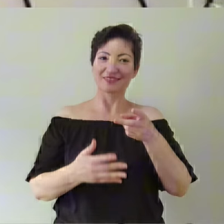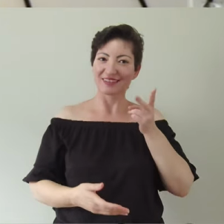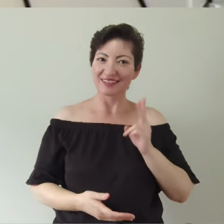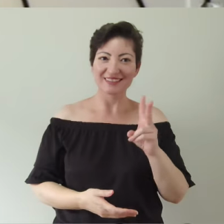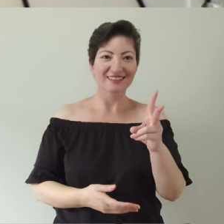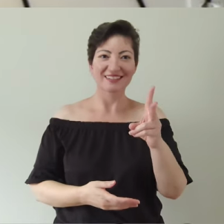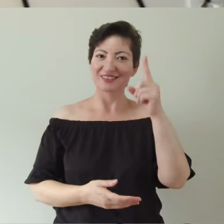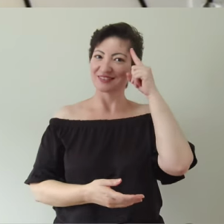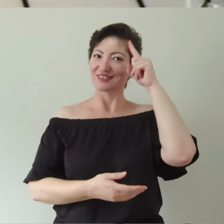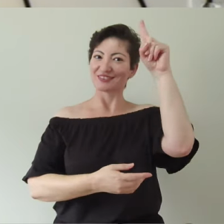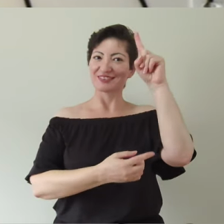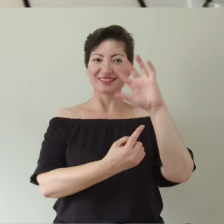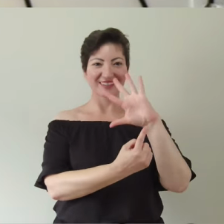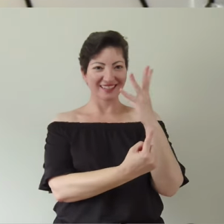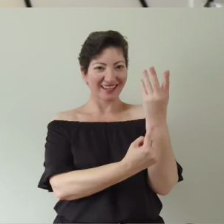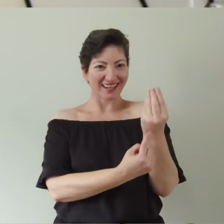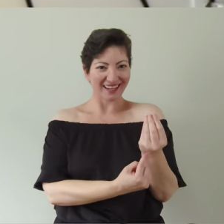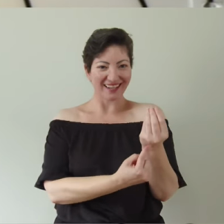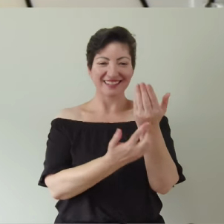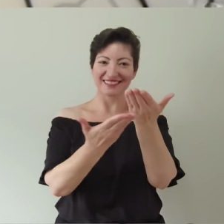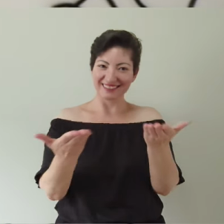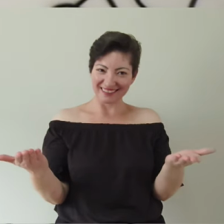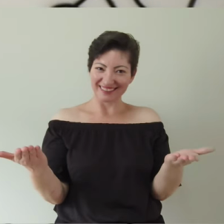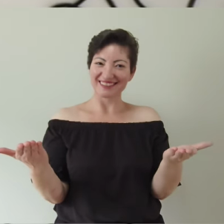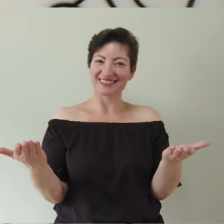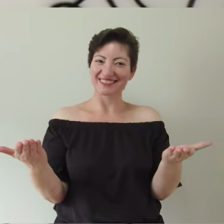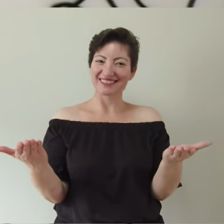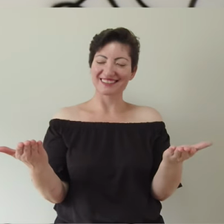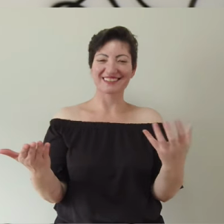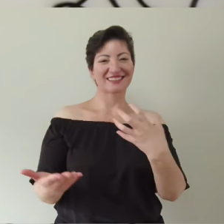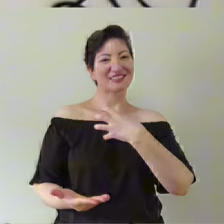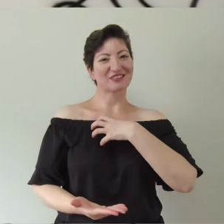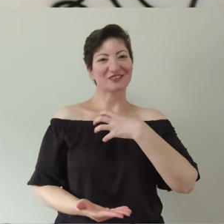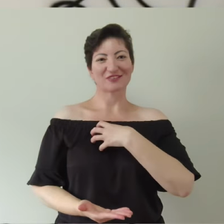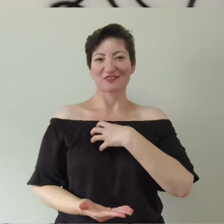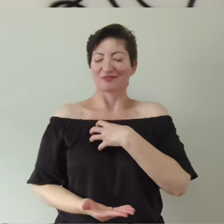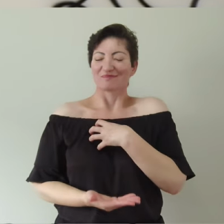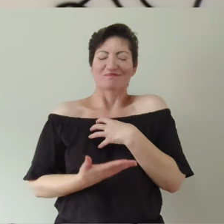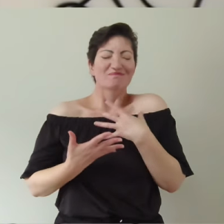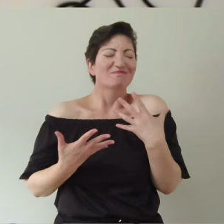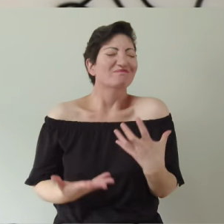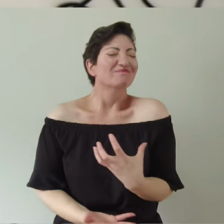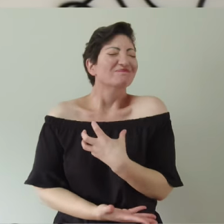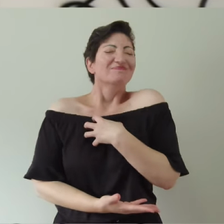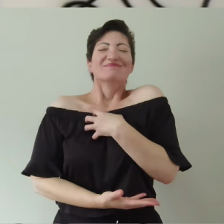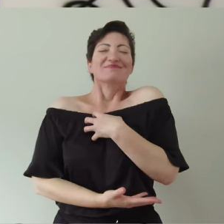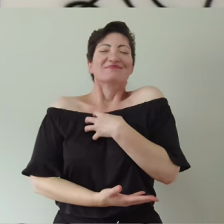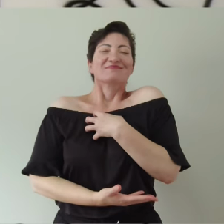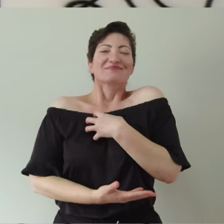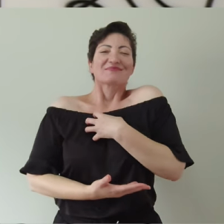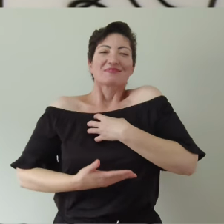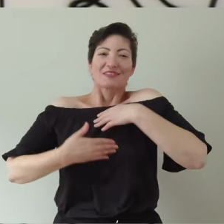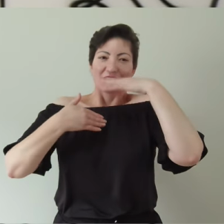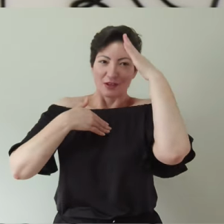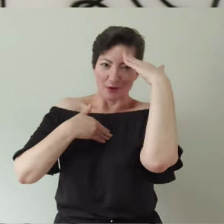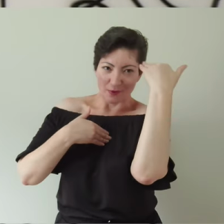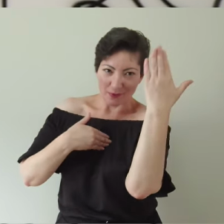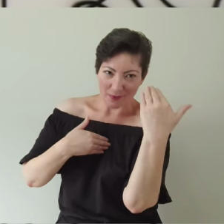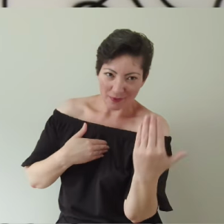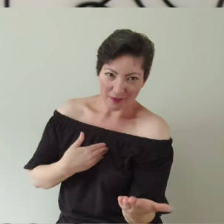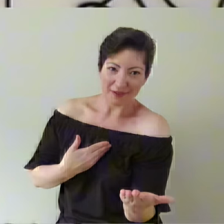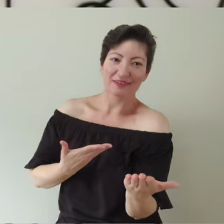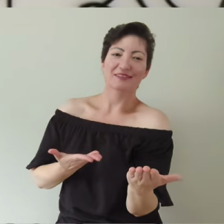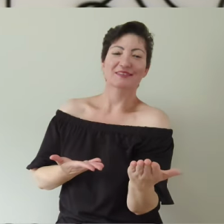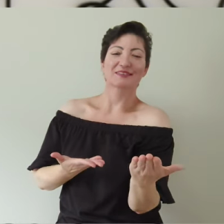de Arte para aqueles que fazem arte. Me sinto muito, mas muito lisonjeada